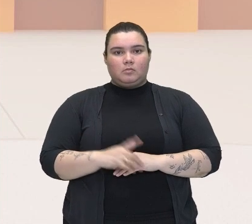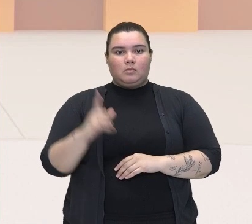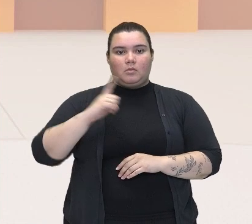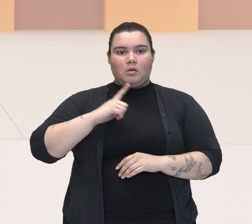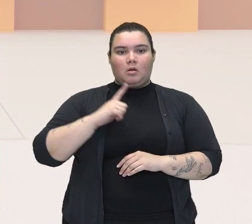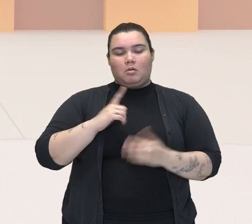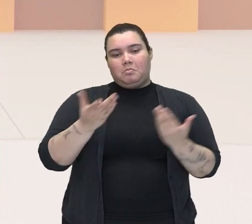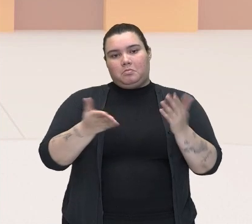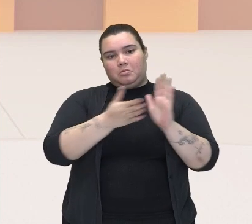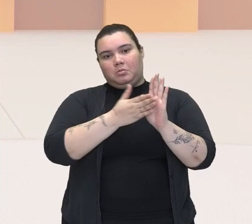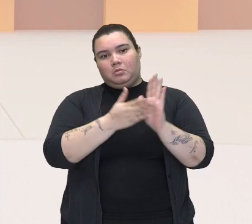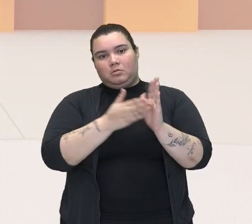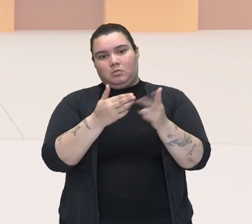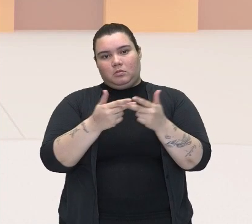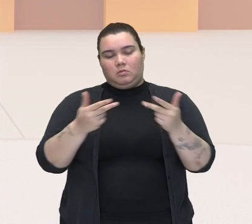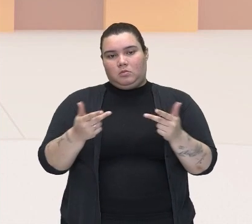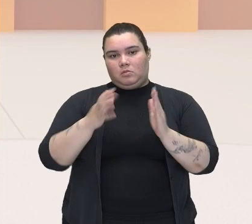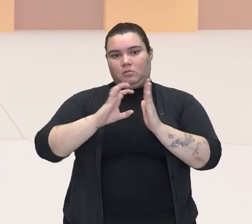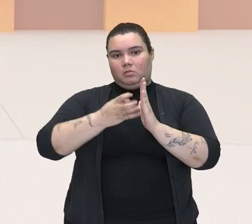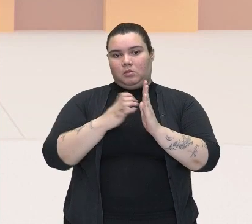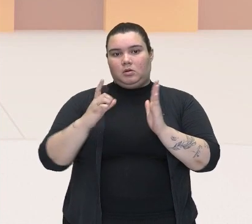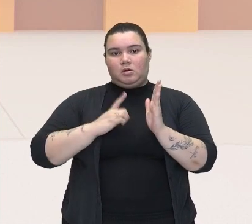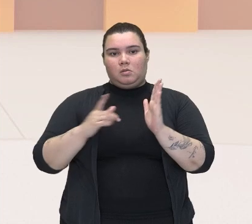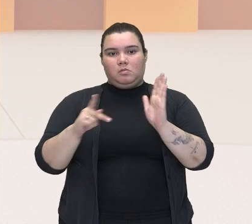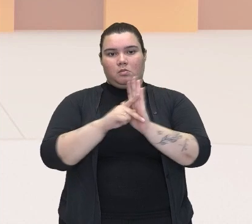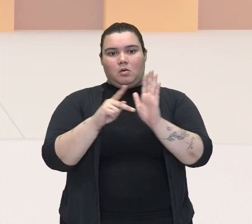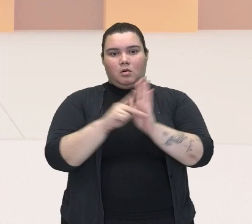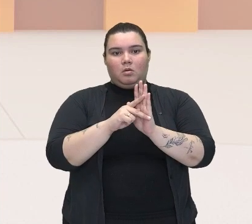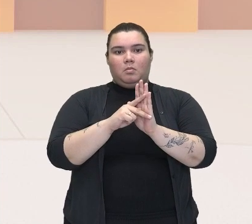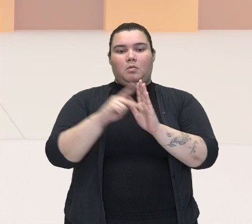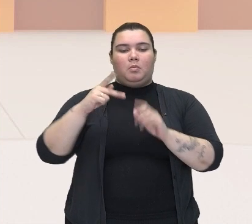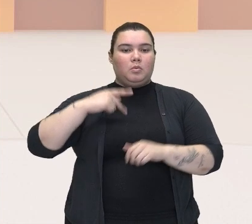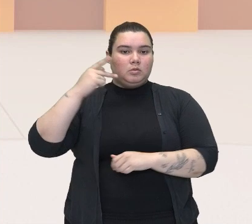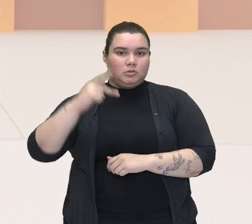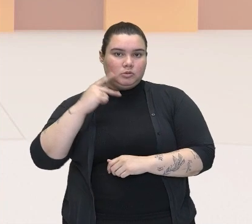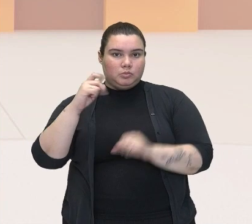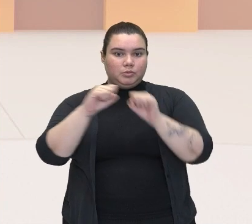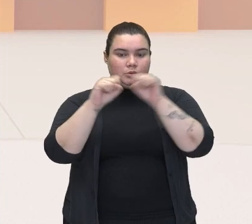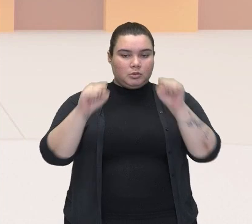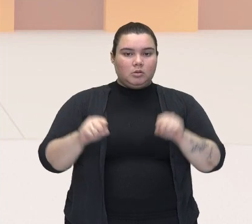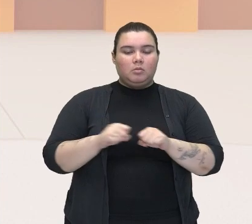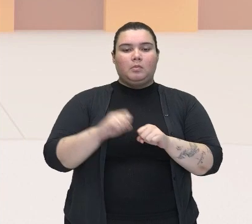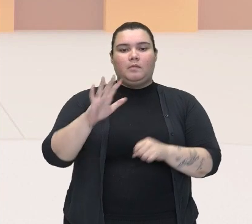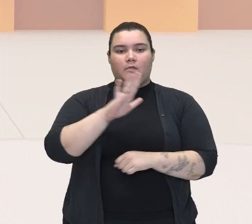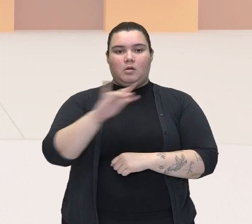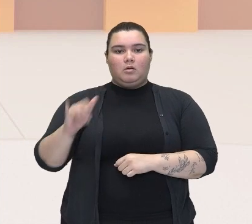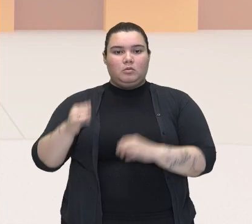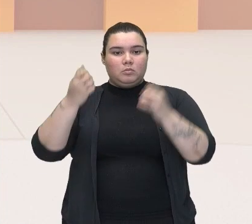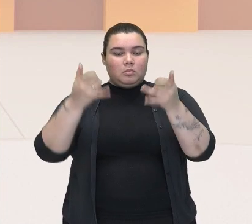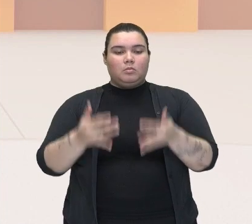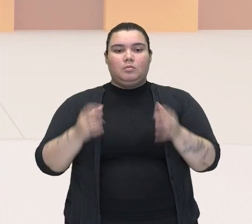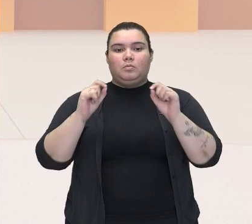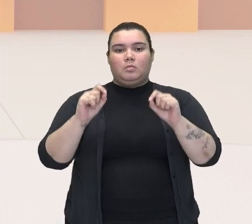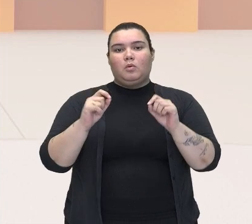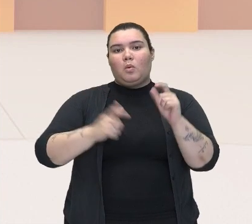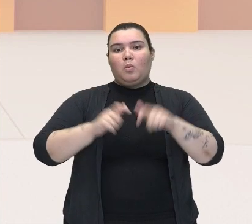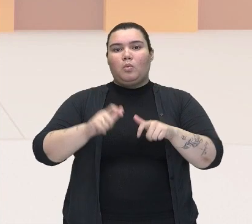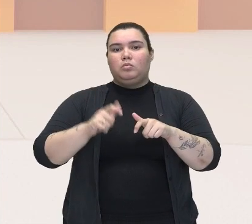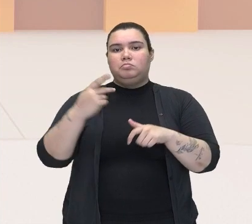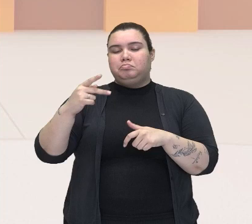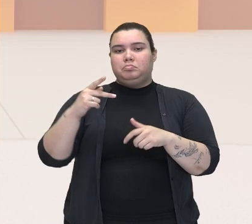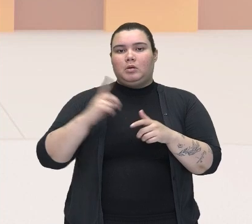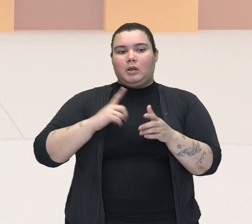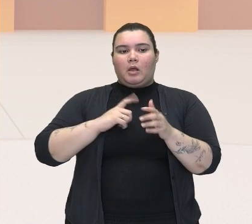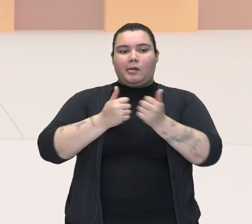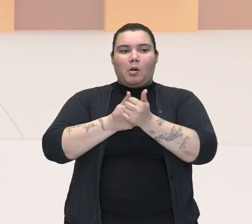algo, todo partido tem sua plataforma política, e essa plataforma é que vai, então, dizer para onde eles vão caminhar. É